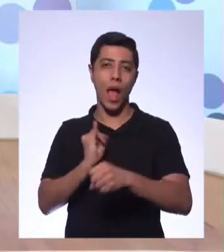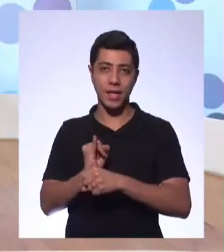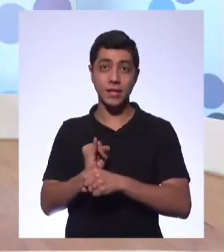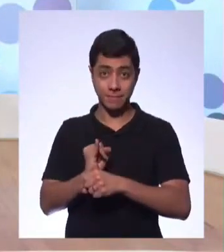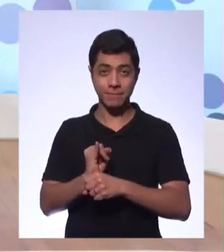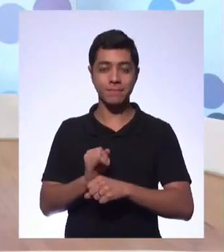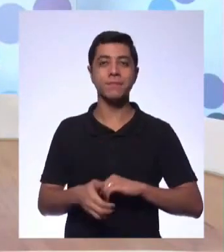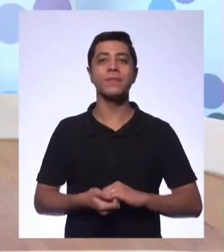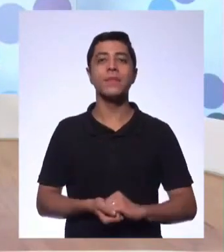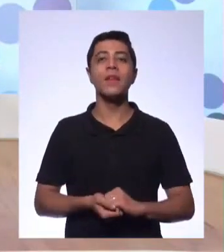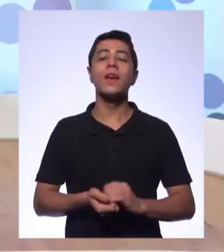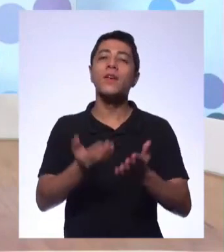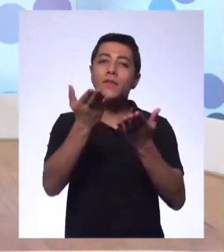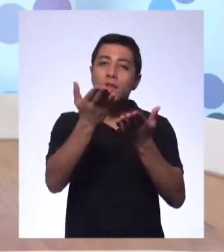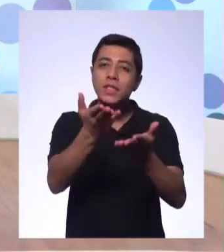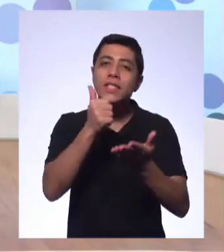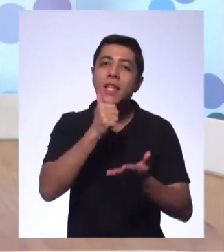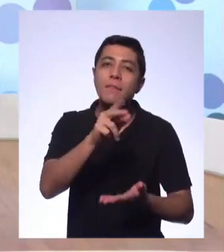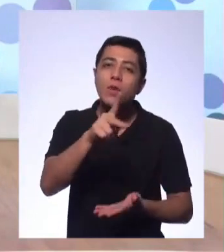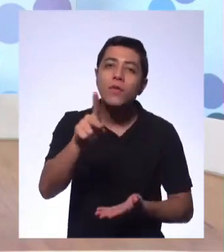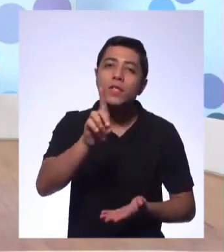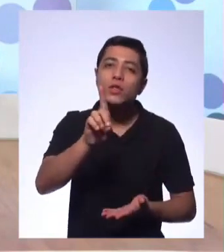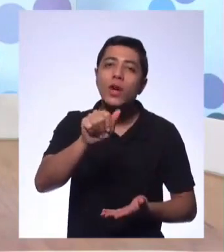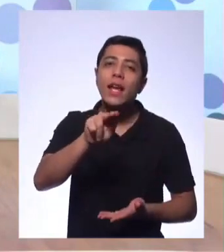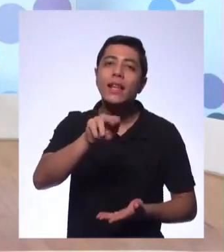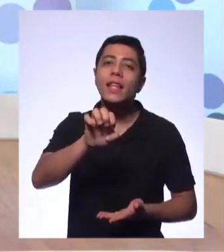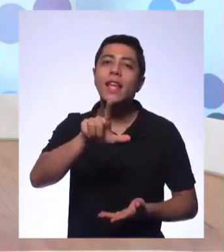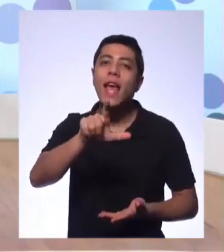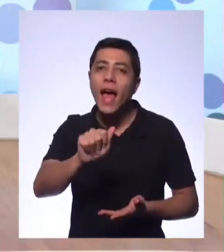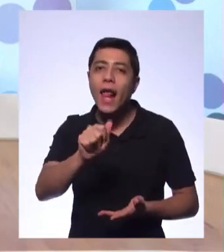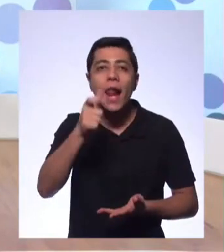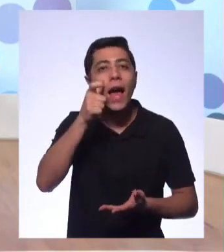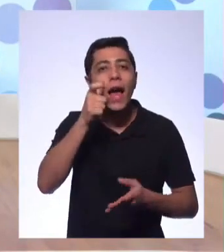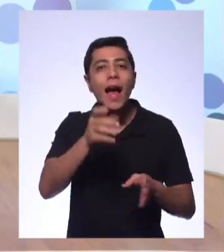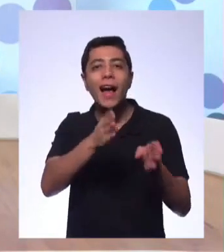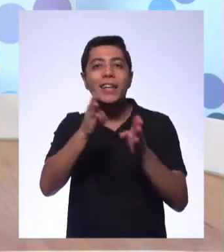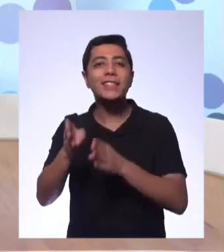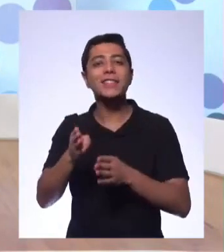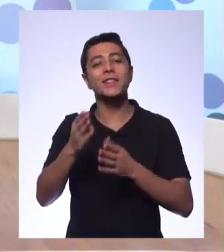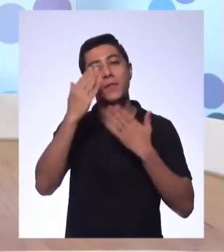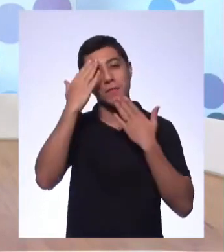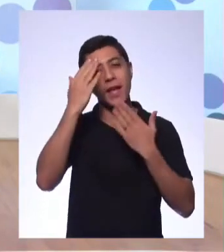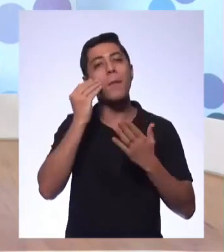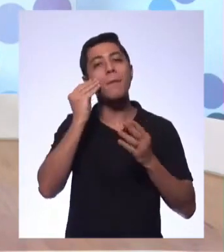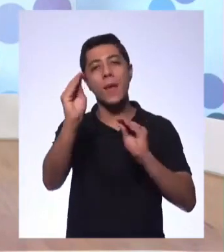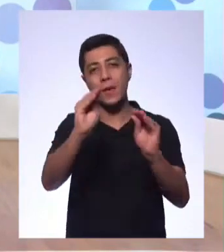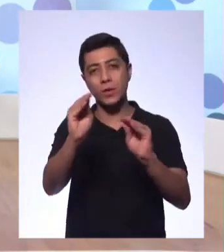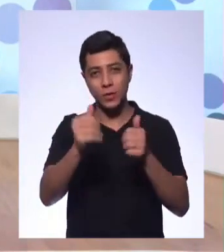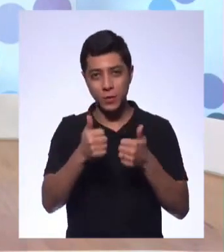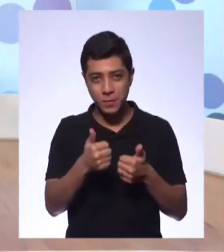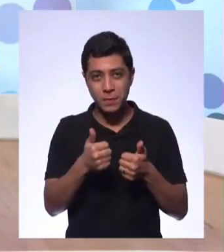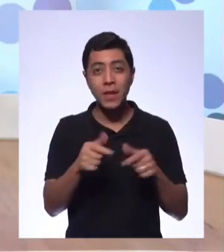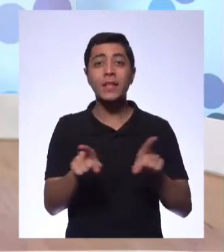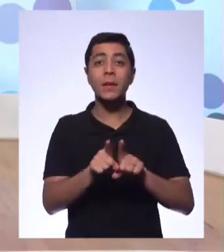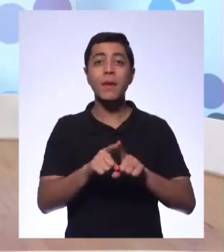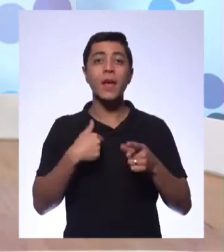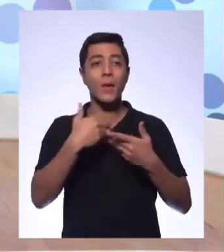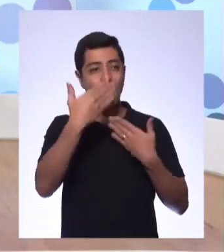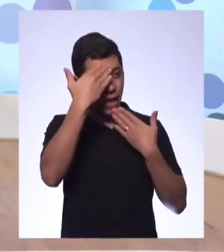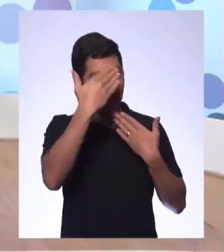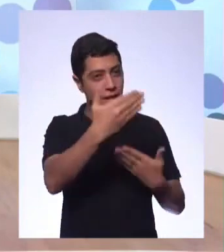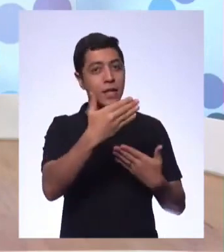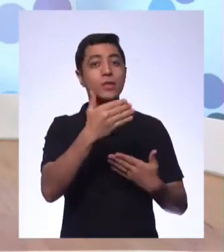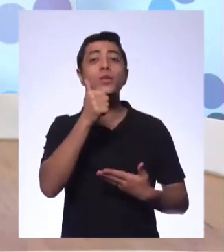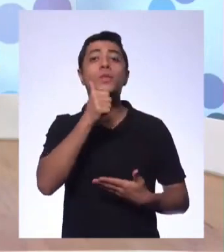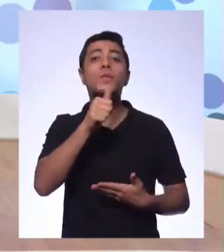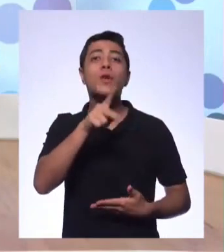por estar aqui compartilhando com a gente nesse momento, né? Assistindo a gente aí. Olha só, gente. Agradeço também a professora Cláudia e a